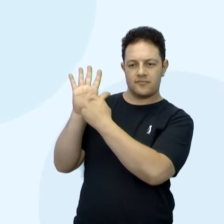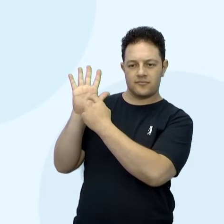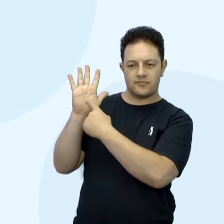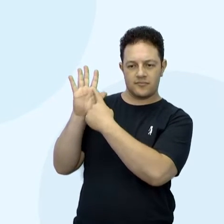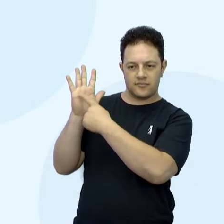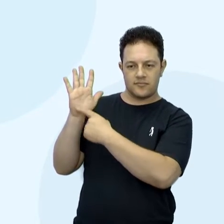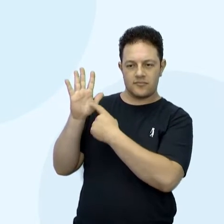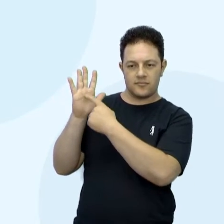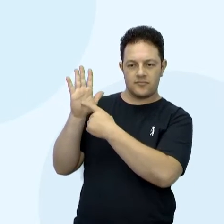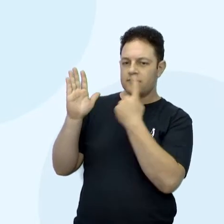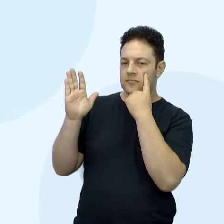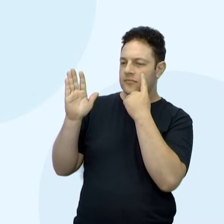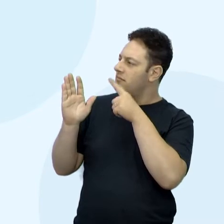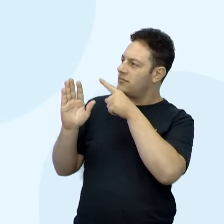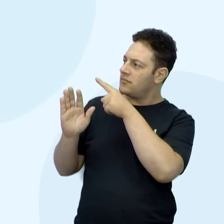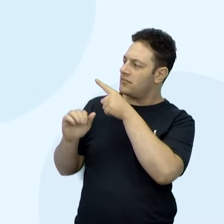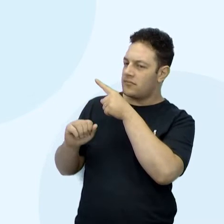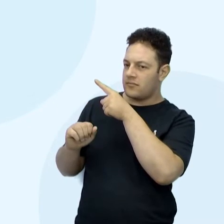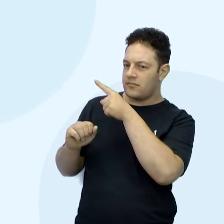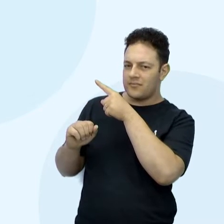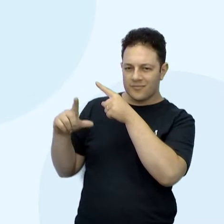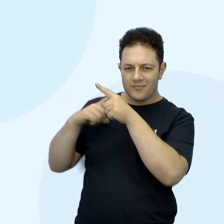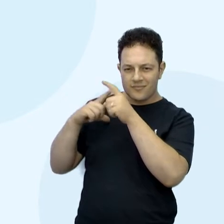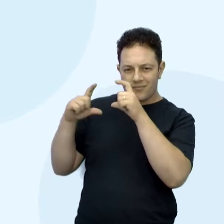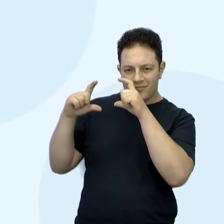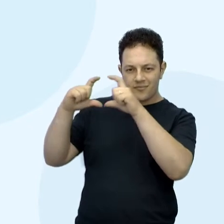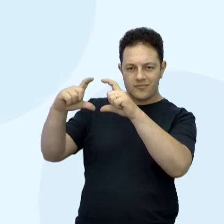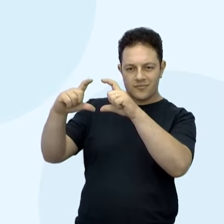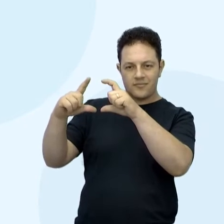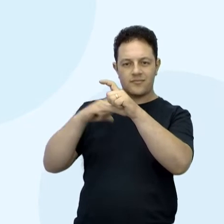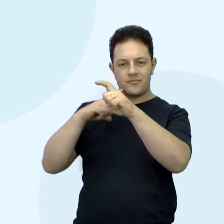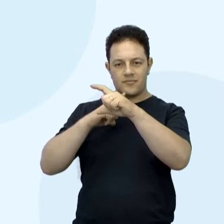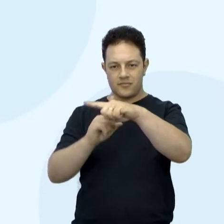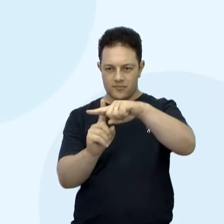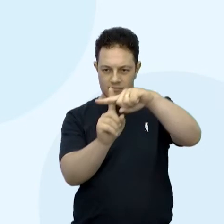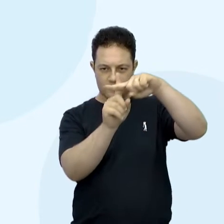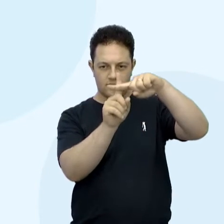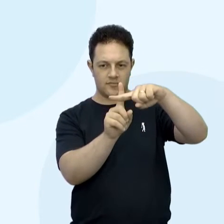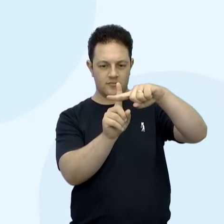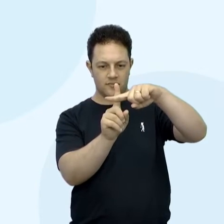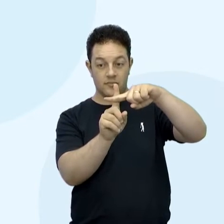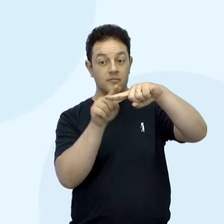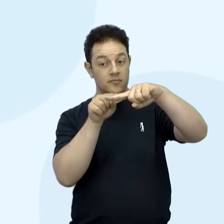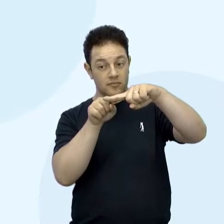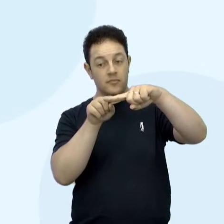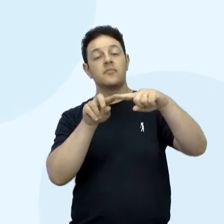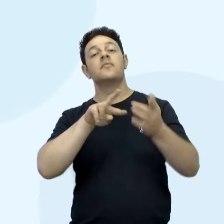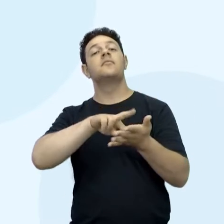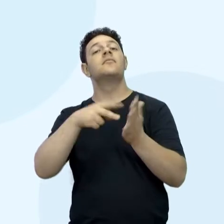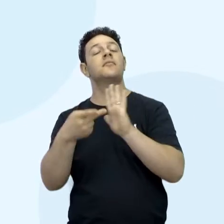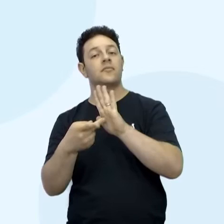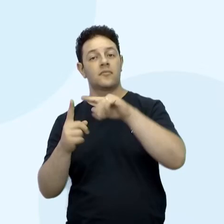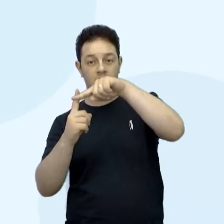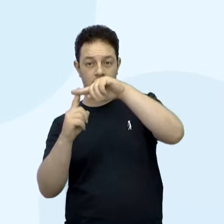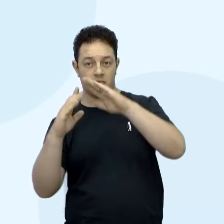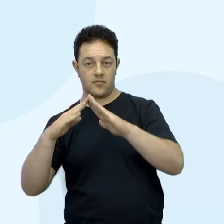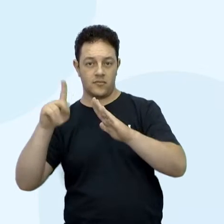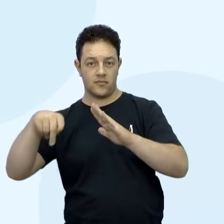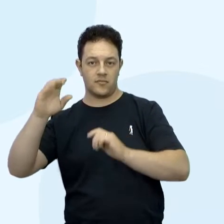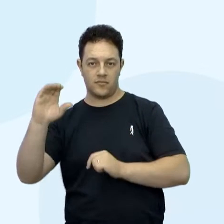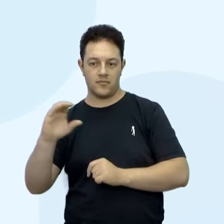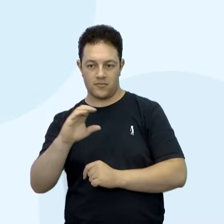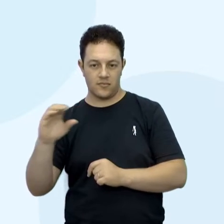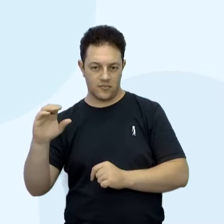conseguem perceber que, bem lá no centro, né, nós temos uma cruz que representa a Igreja Católica.